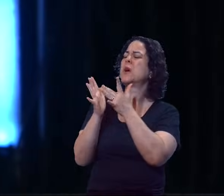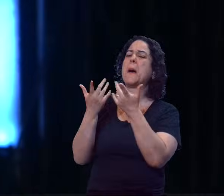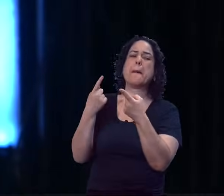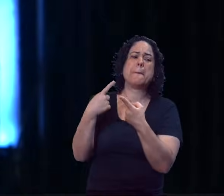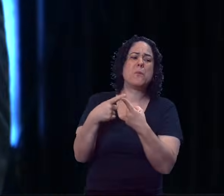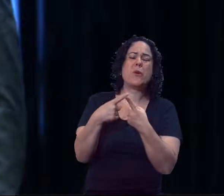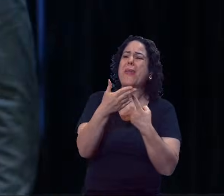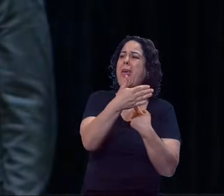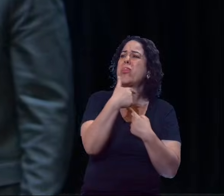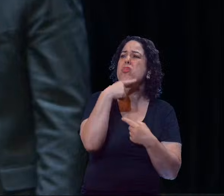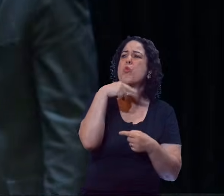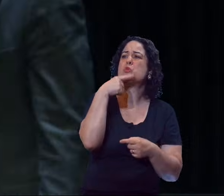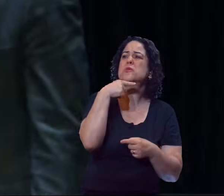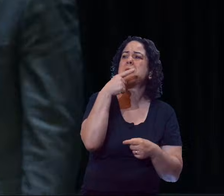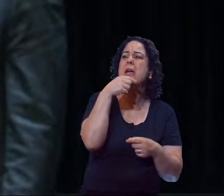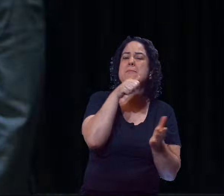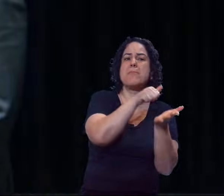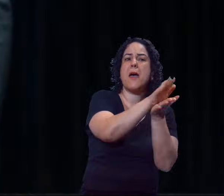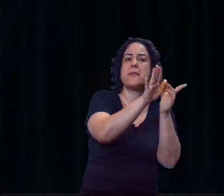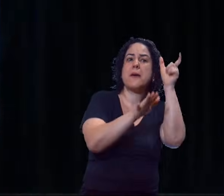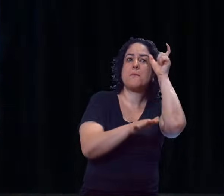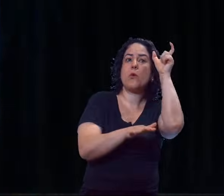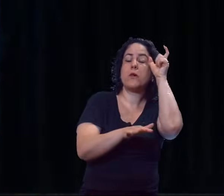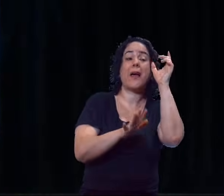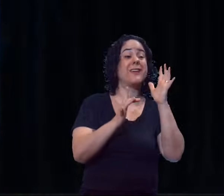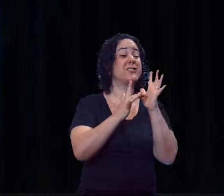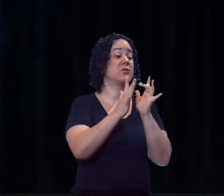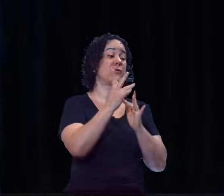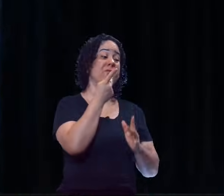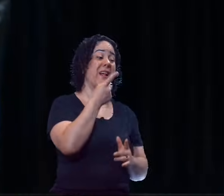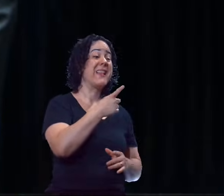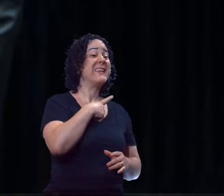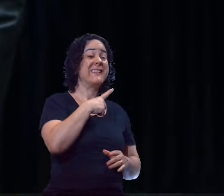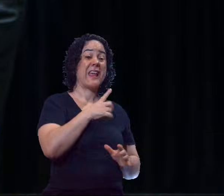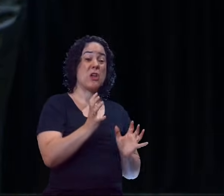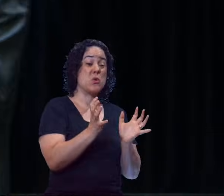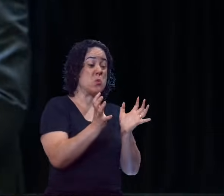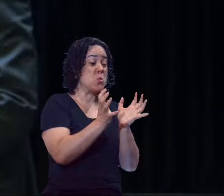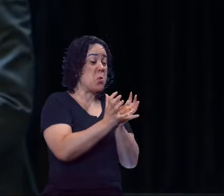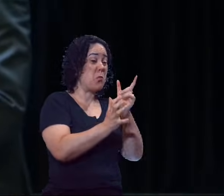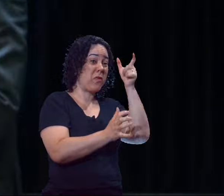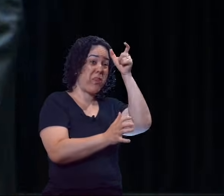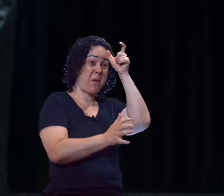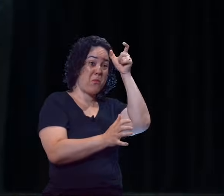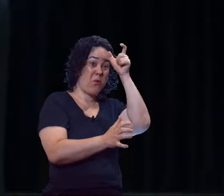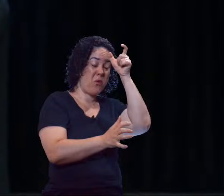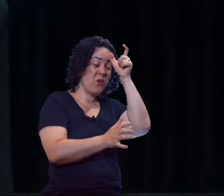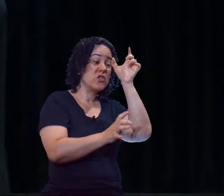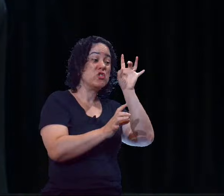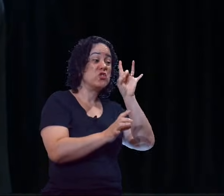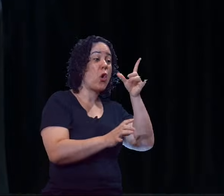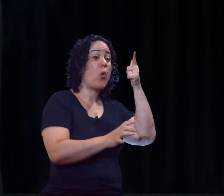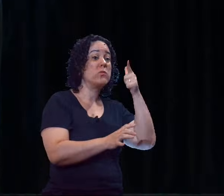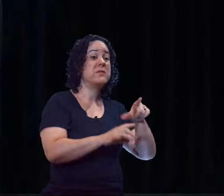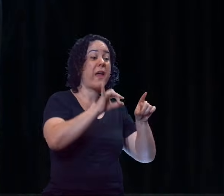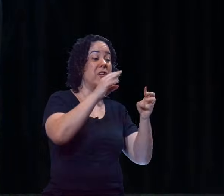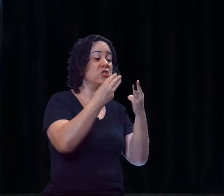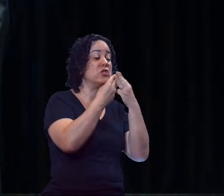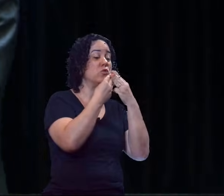que a gente não está conseguindo fazer isso? E Jesus diz, porque existem castas de demônios que só saem